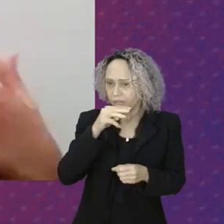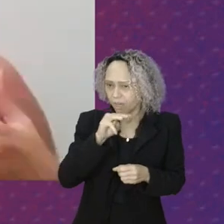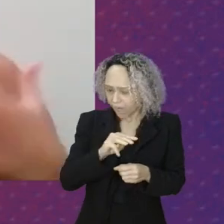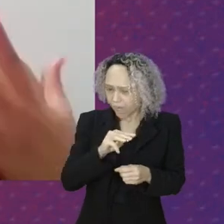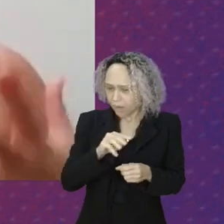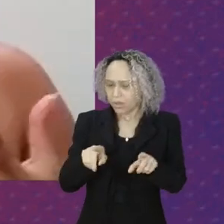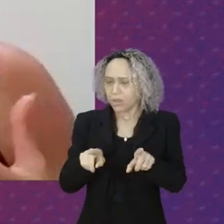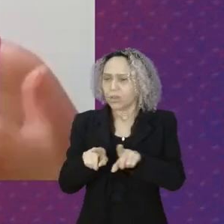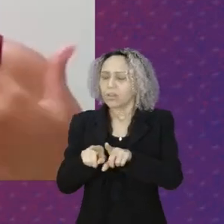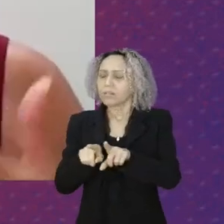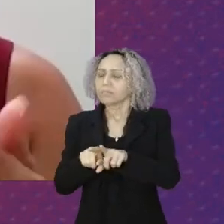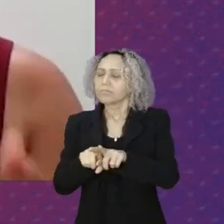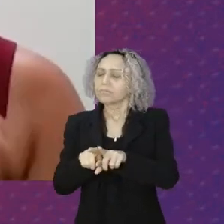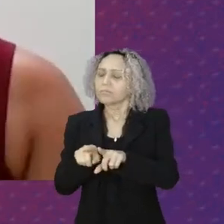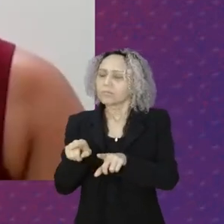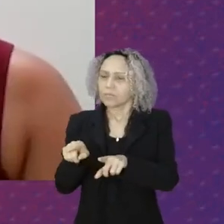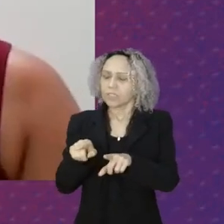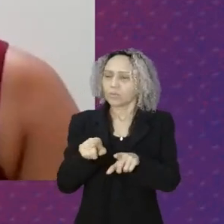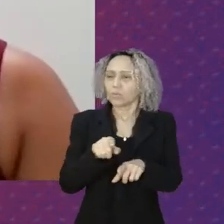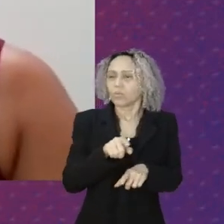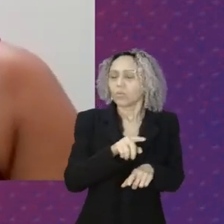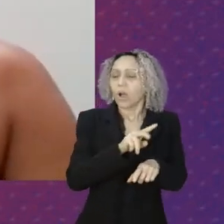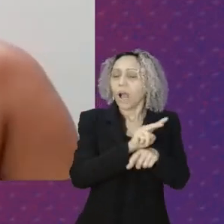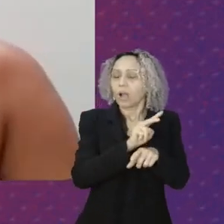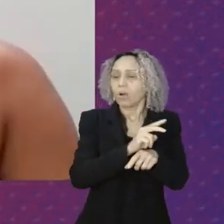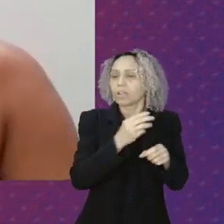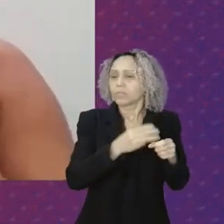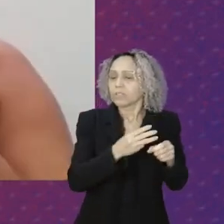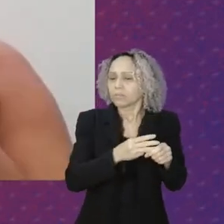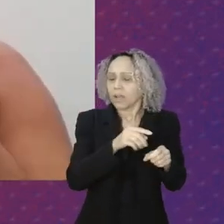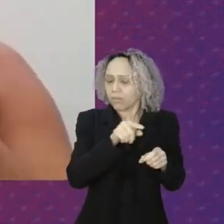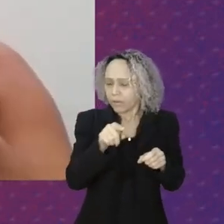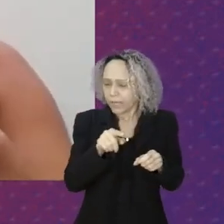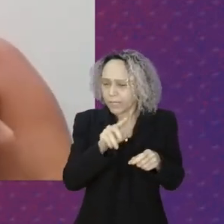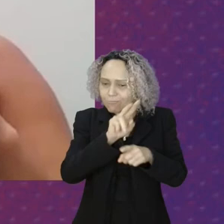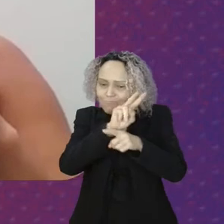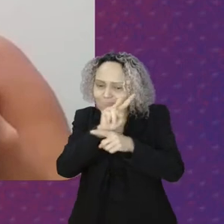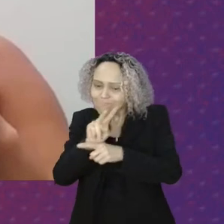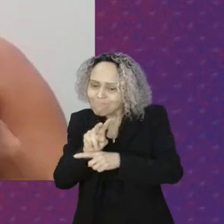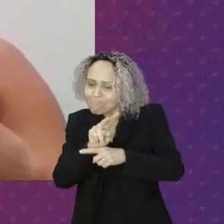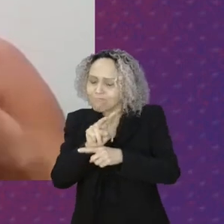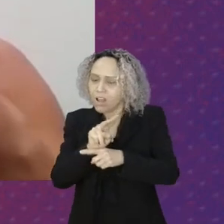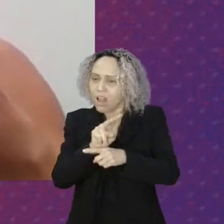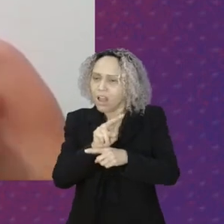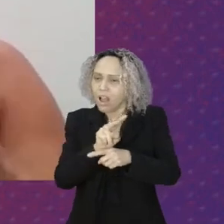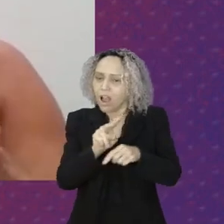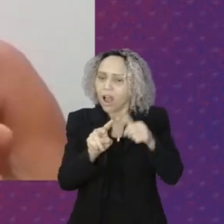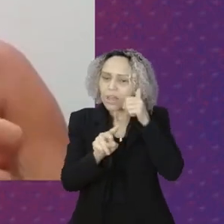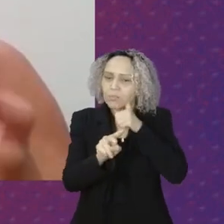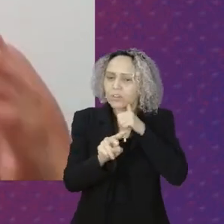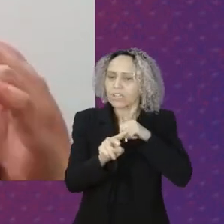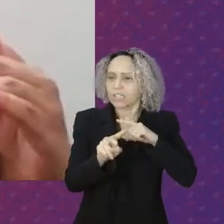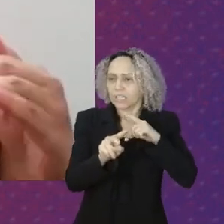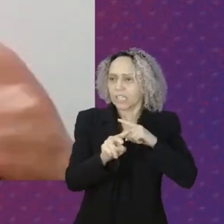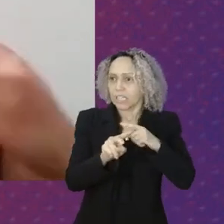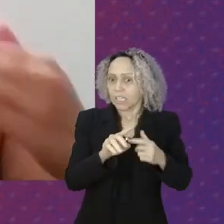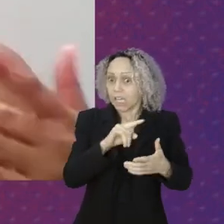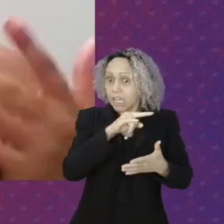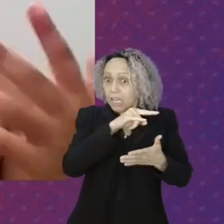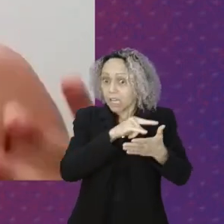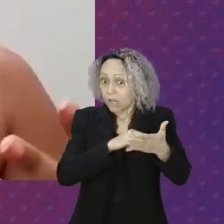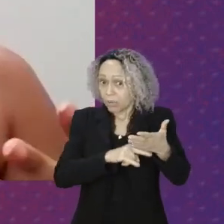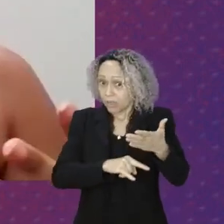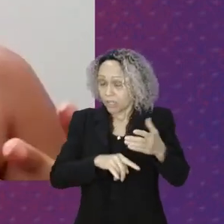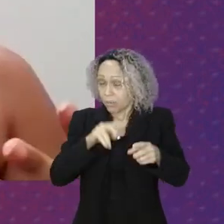acompanhamento das mulheres que têm medida protetiva. medida protetiva de urgência. E a